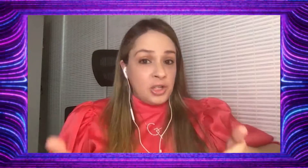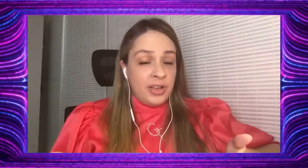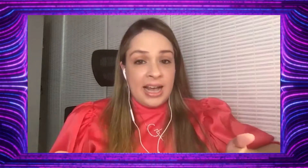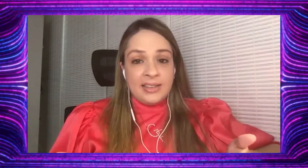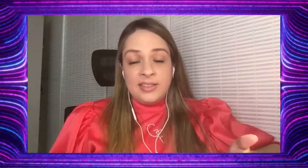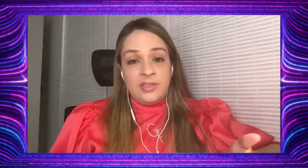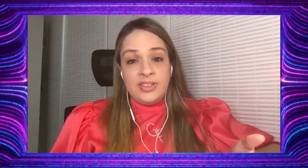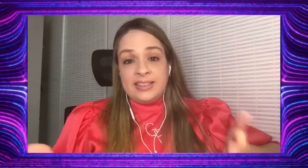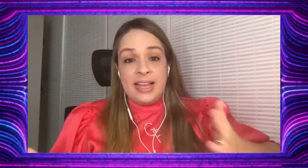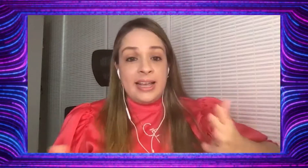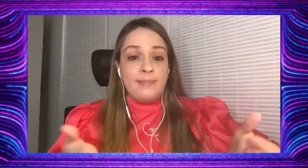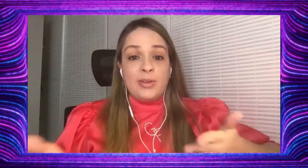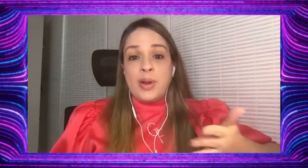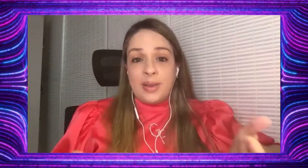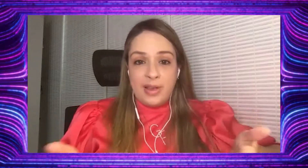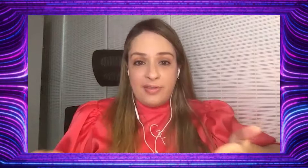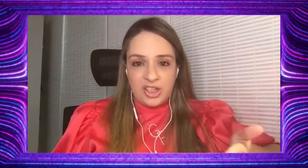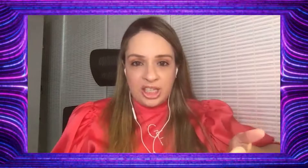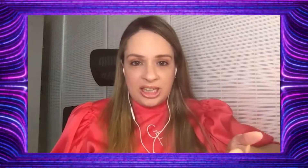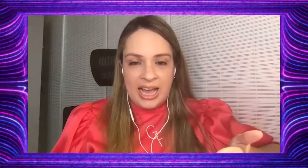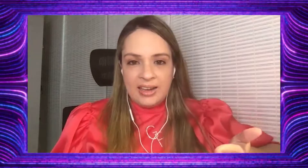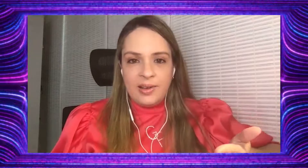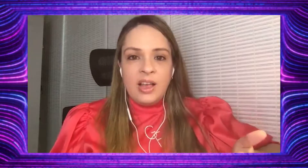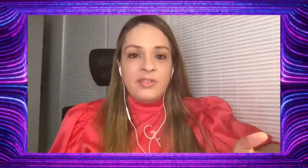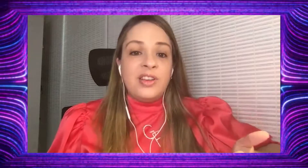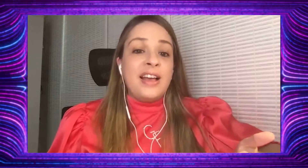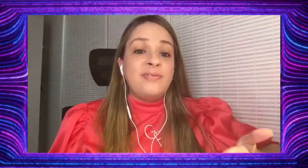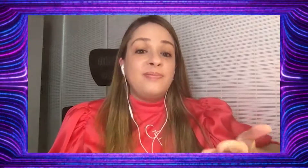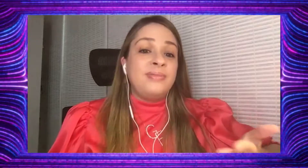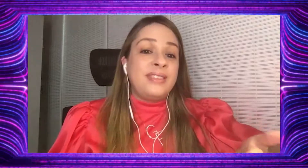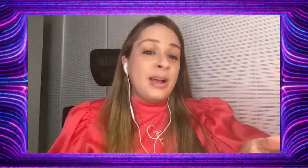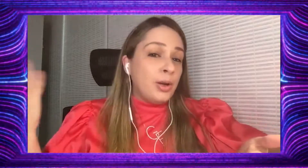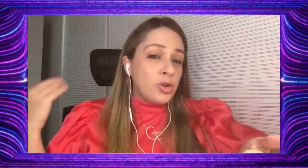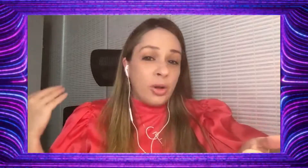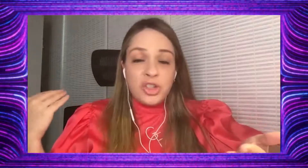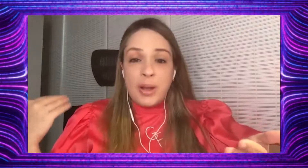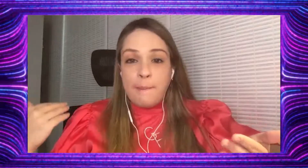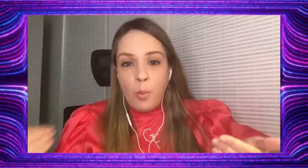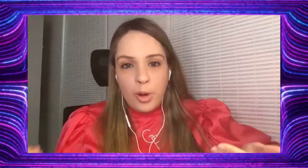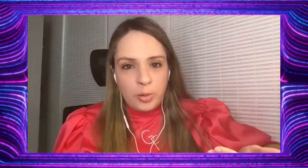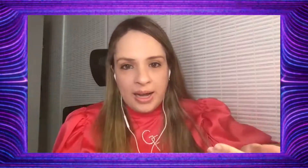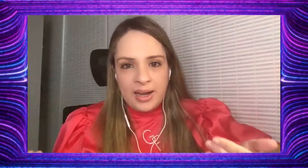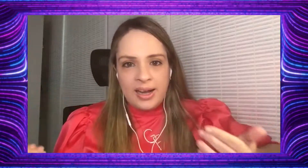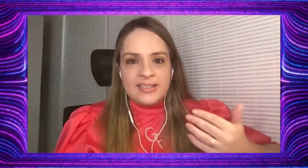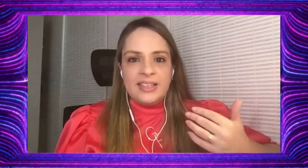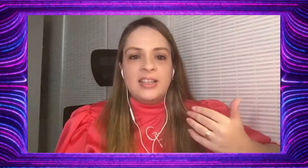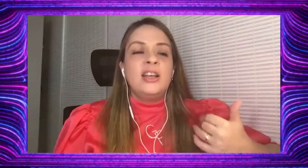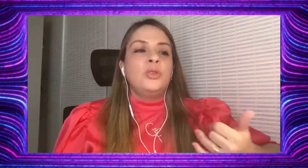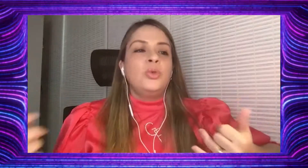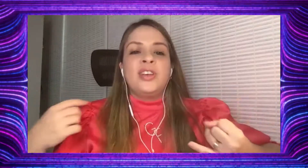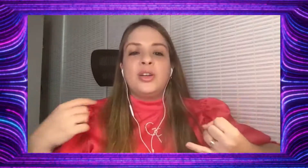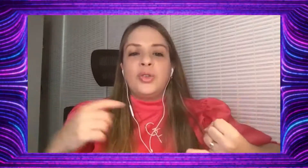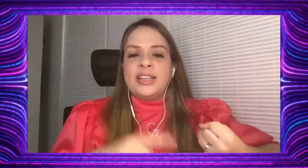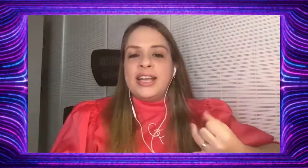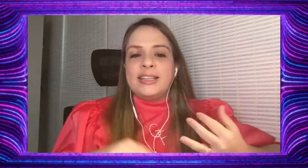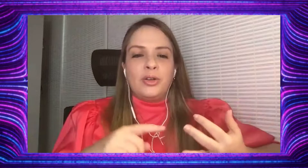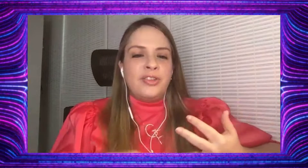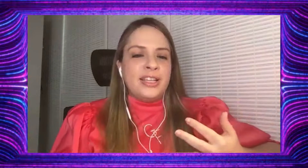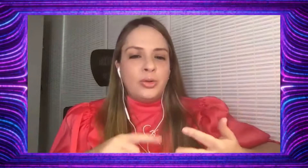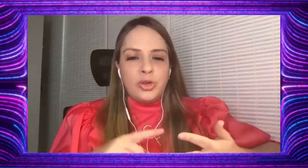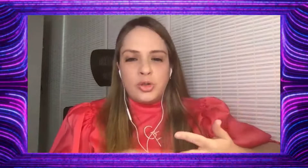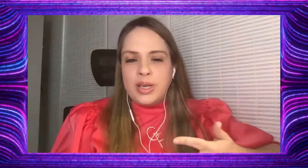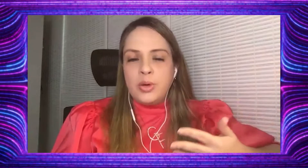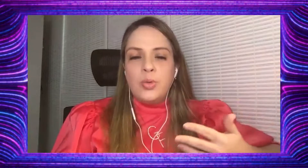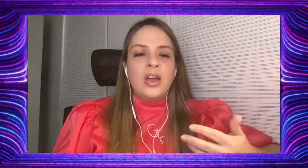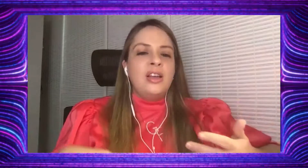se identificar. Se você tem mais ou menos a minha faixa etária, você vai ter uma nostalgia muito bacana, assim, dos anos 80,